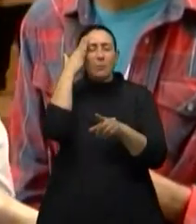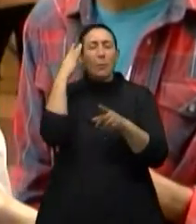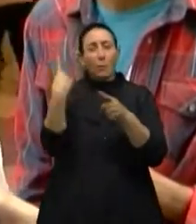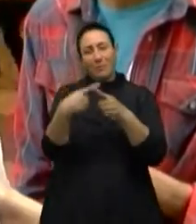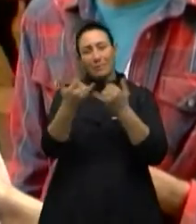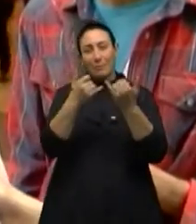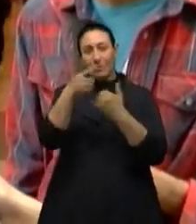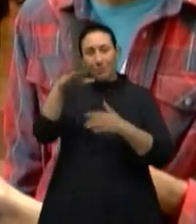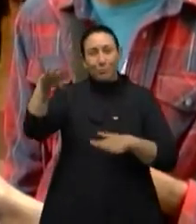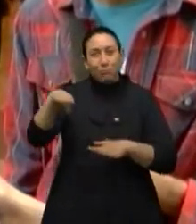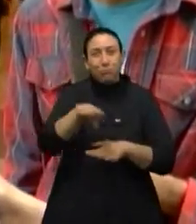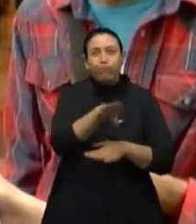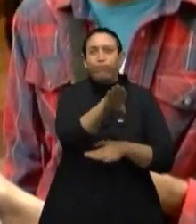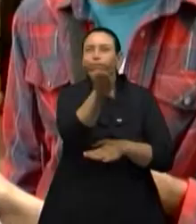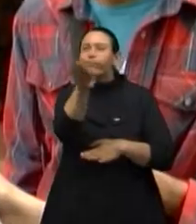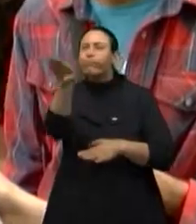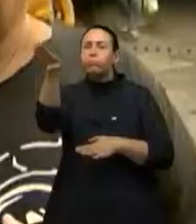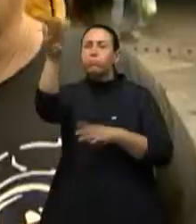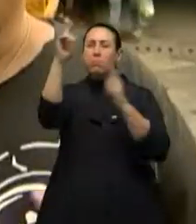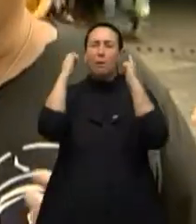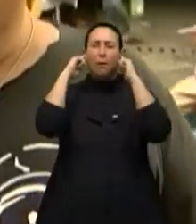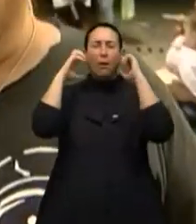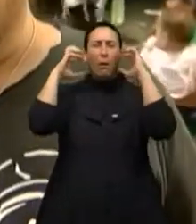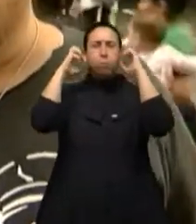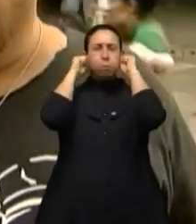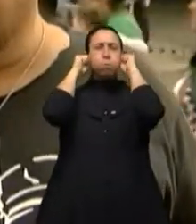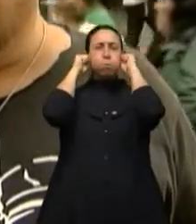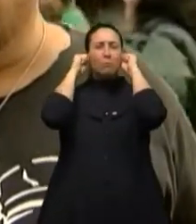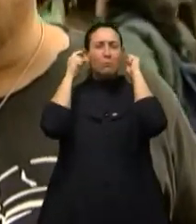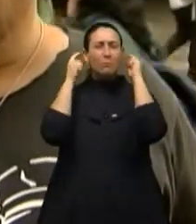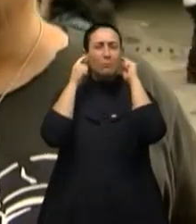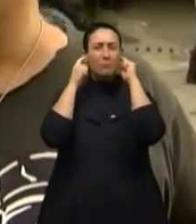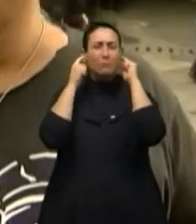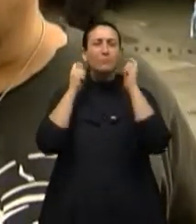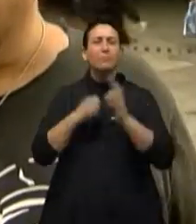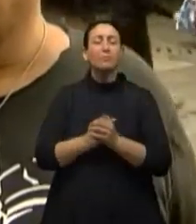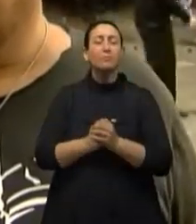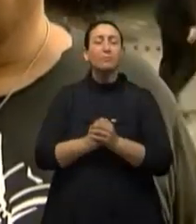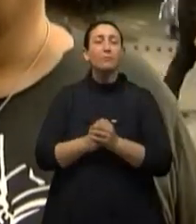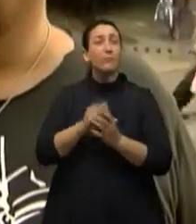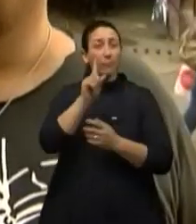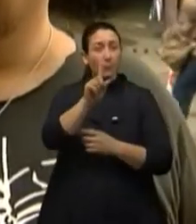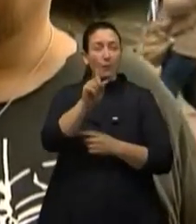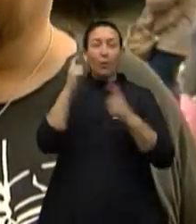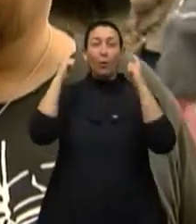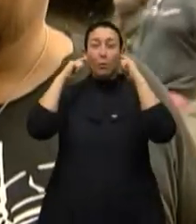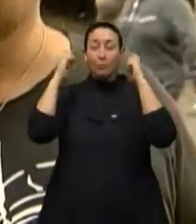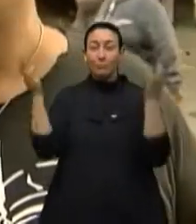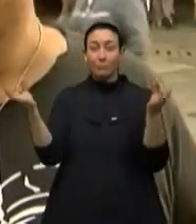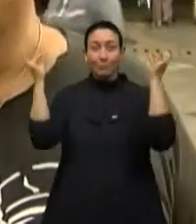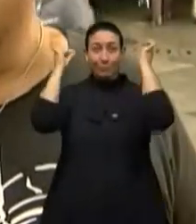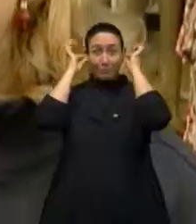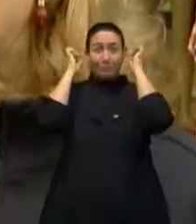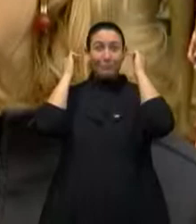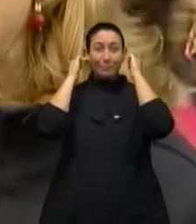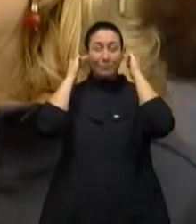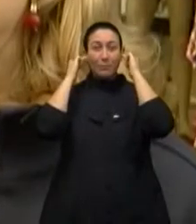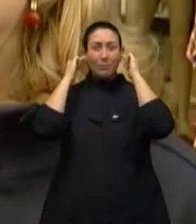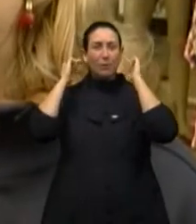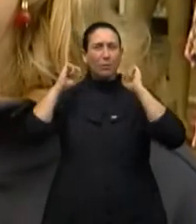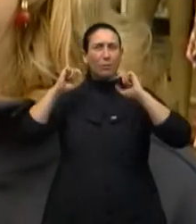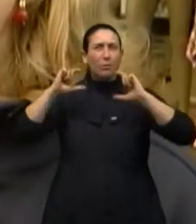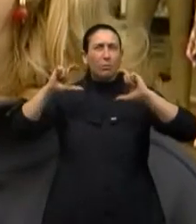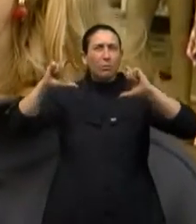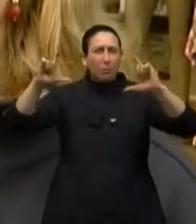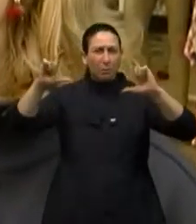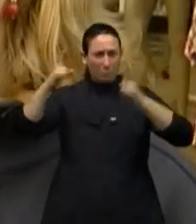a serra dá uma pressão nos ouvidos o volume no fone de ouvido prejudica a a audição o excesso